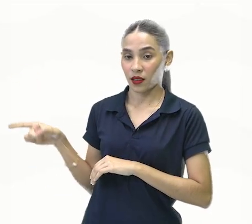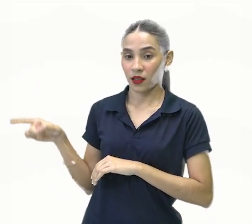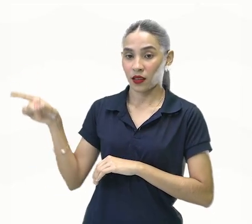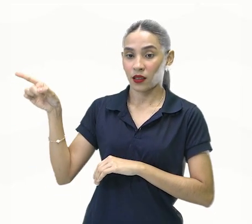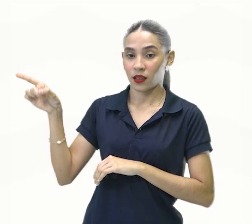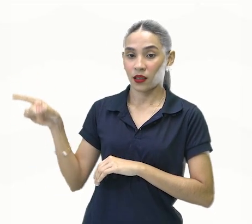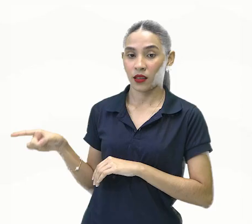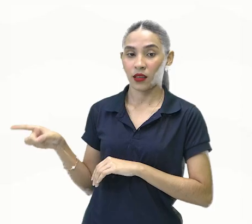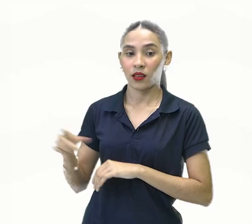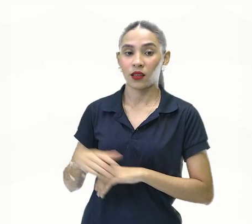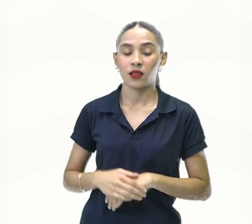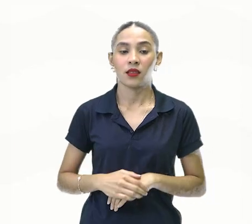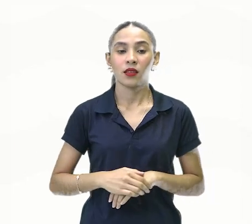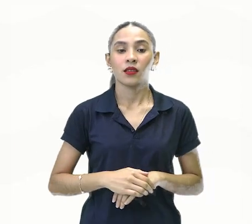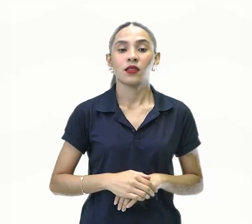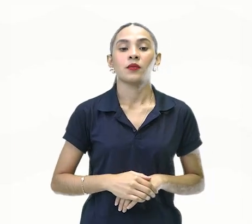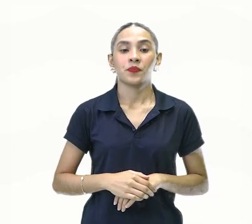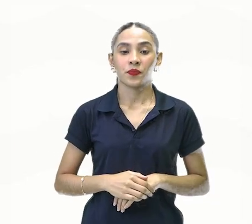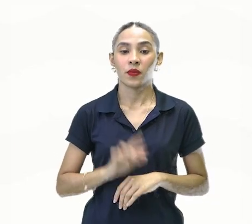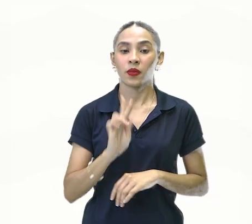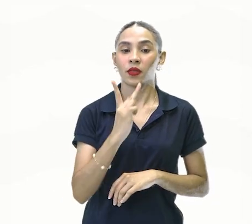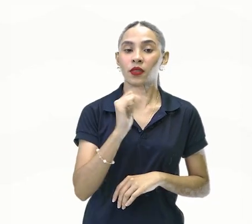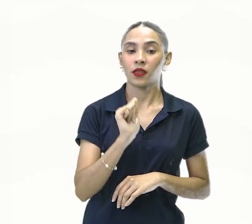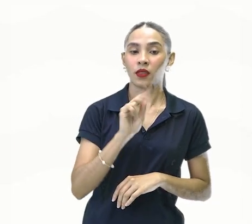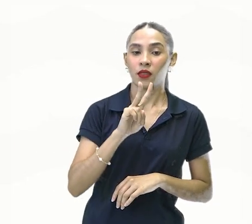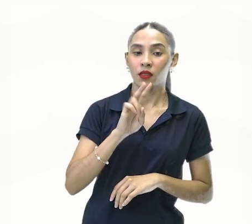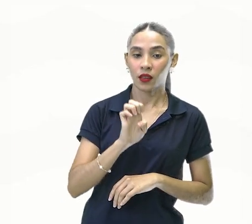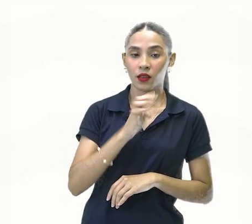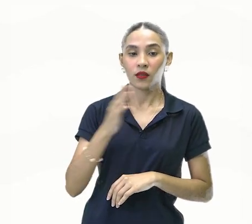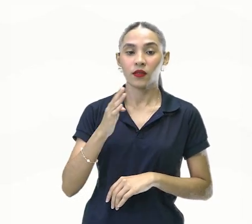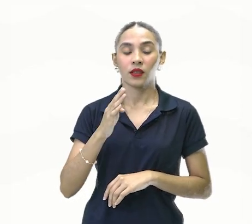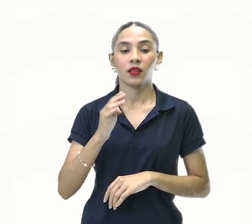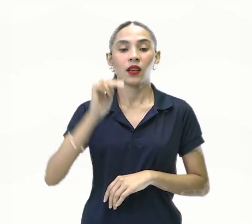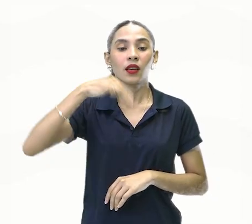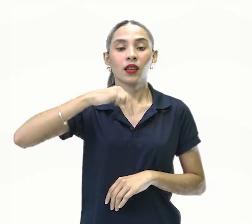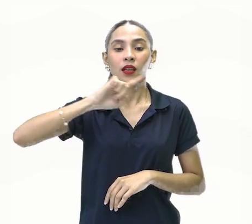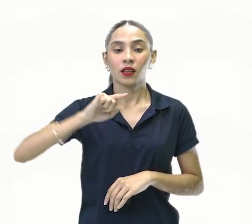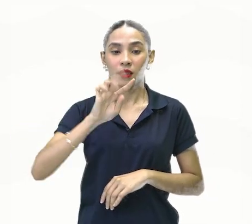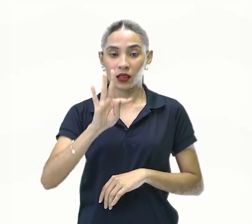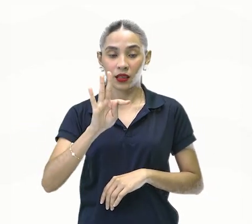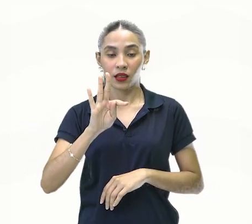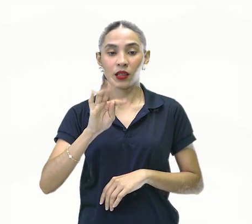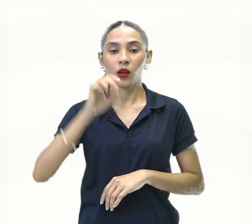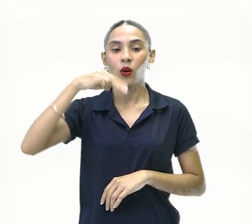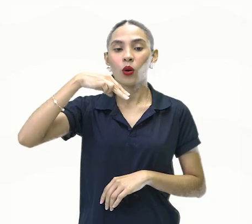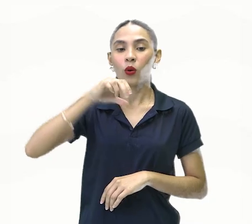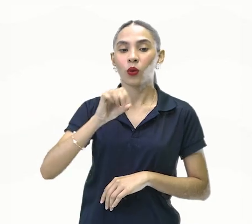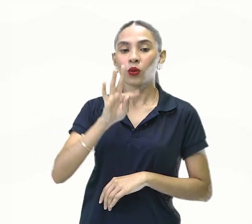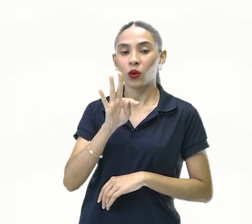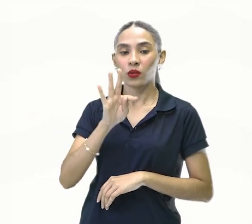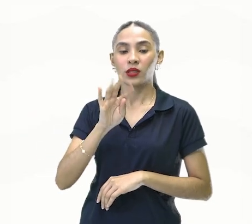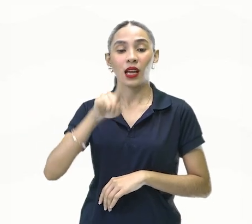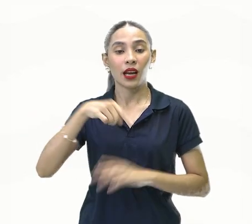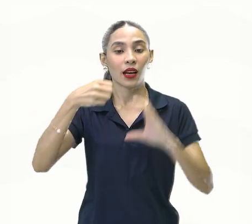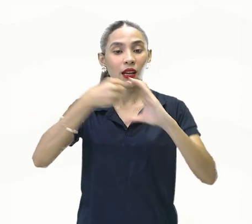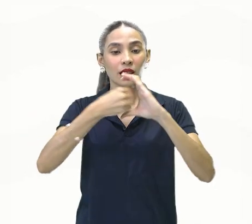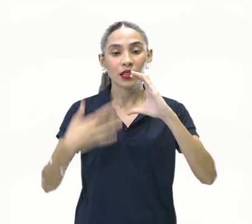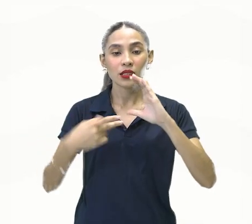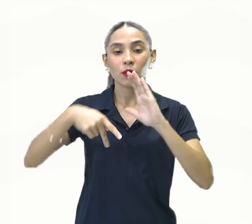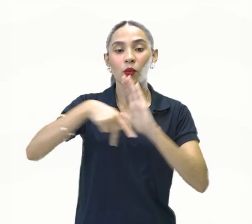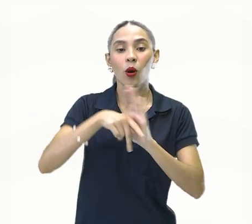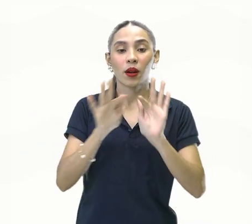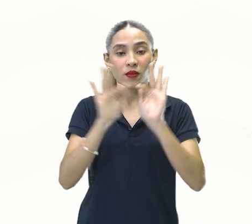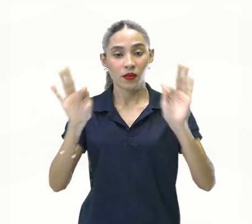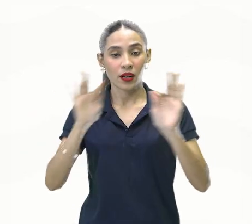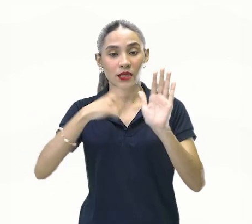haven't, né? Nesse caso aqui é o have, né, na sua forma abreviada com o not, que é a característica da frase negativa. They haven't